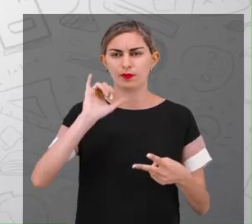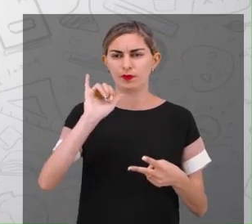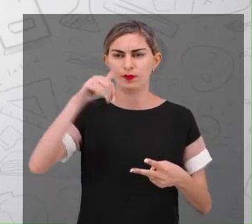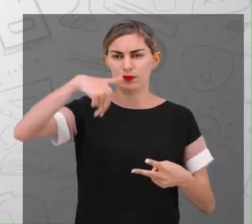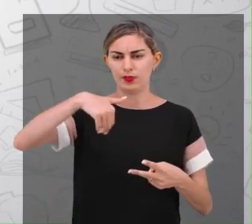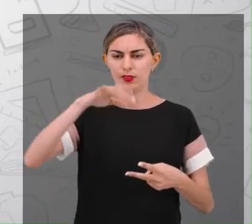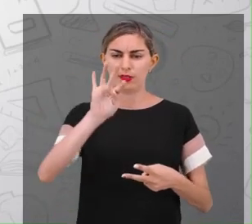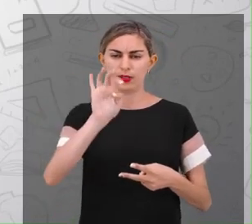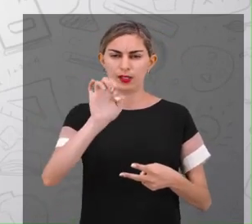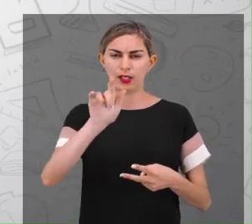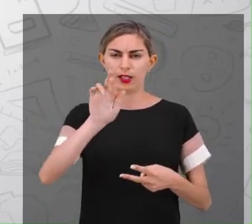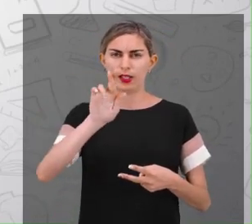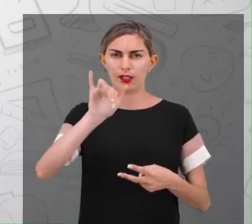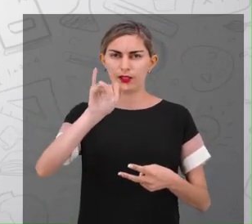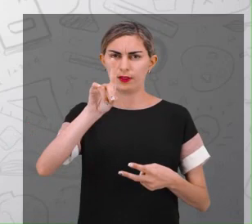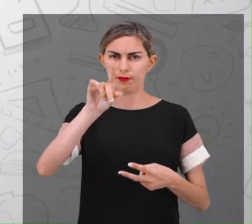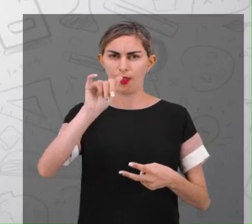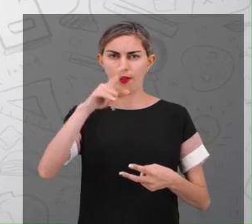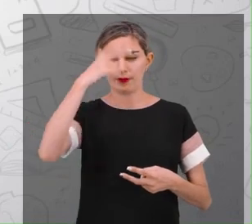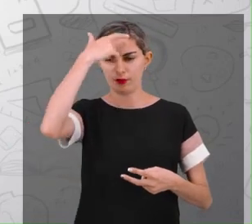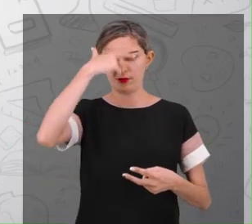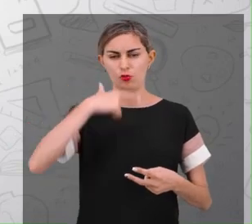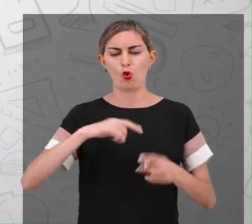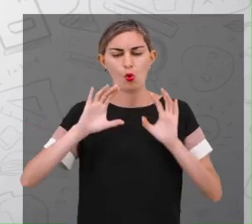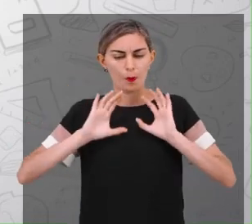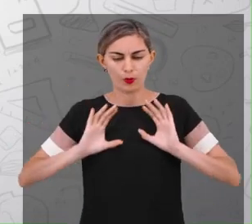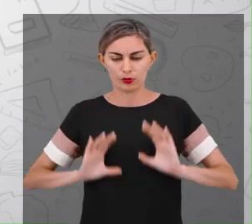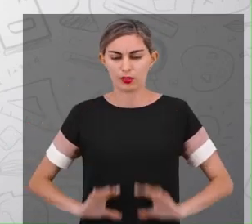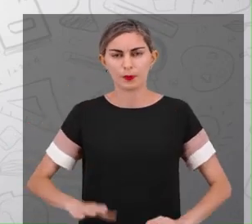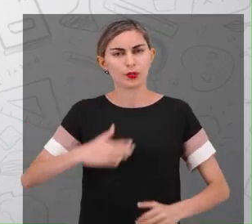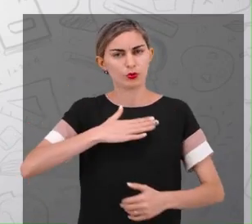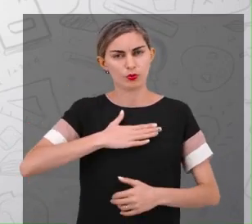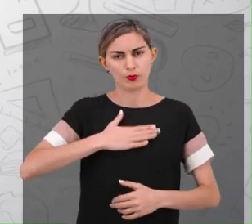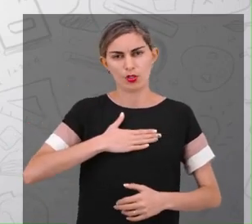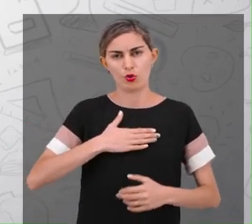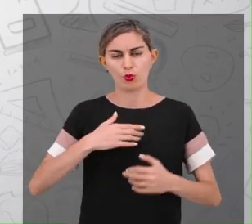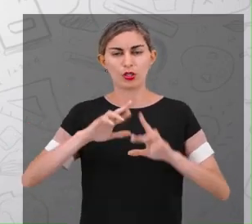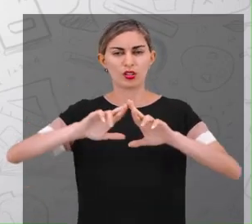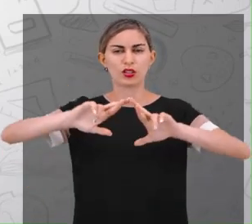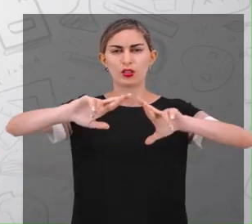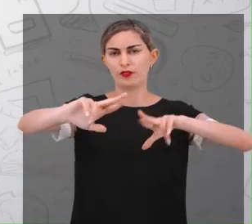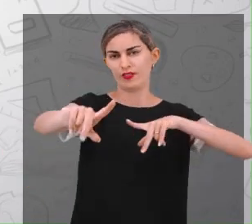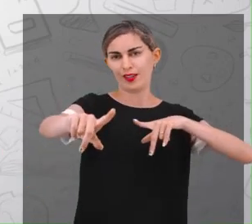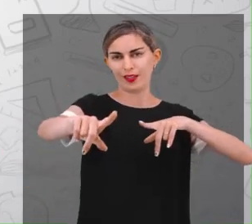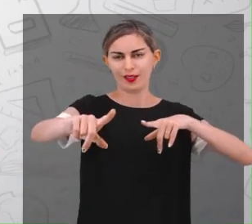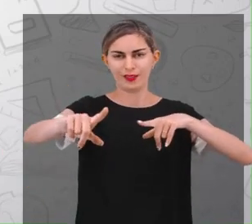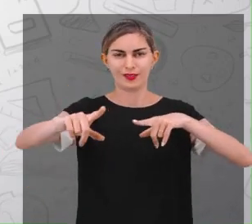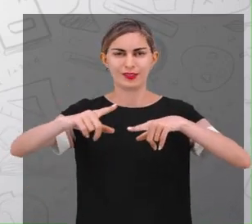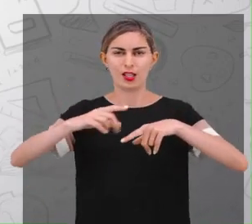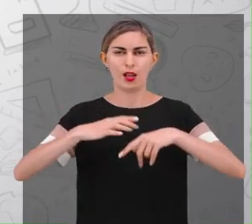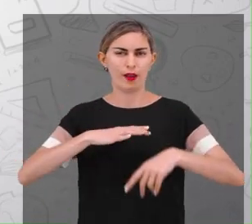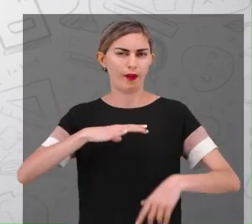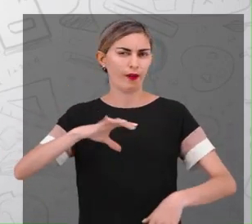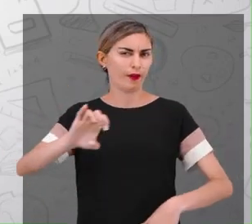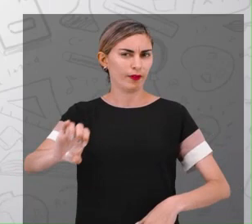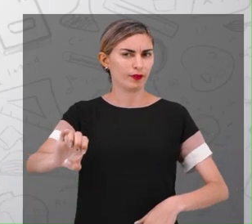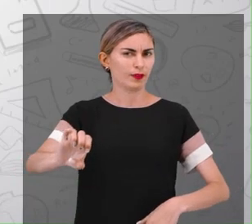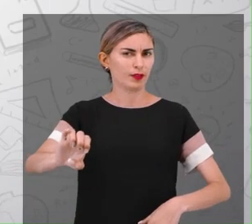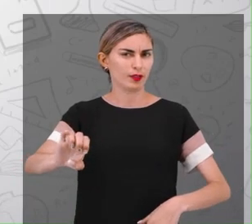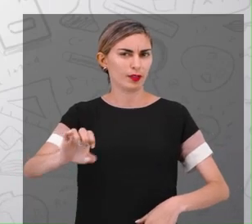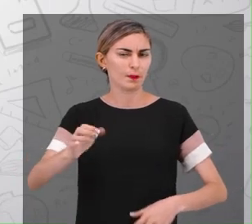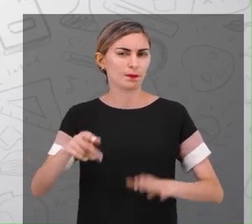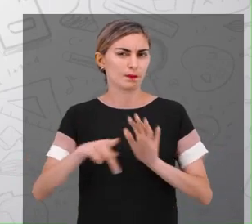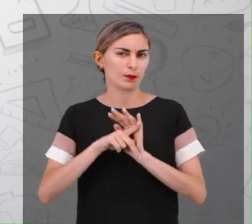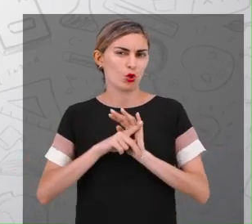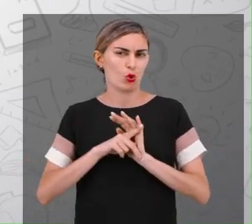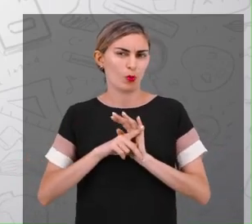Ela é demonstrada pelo comportamento de alguém perante outros na sociedade. Ela analisa a ética de um ponto de vista